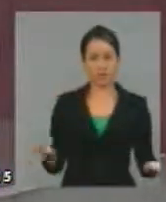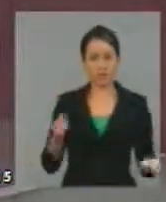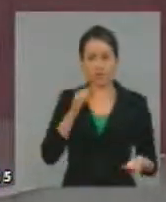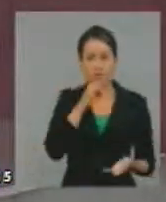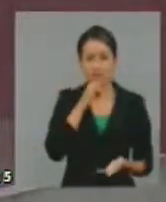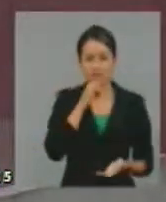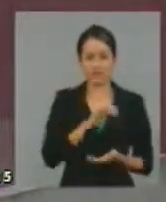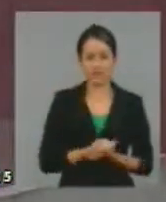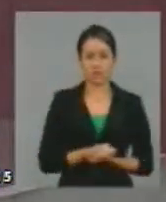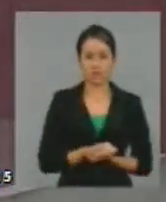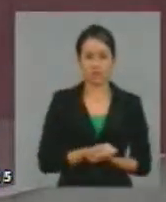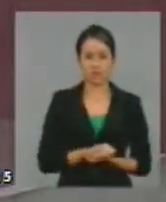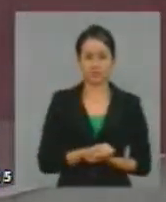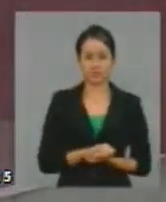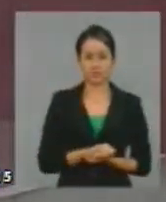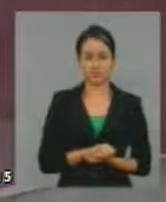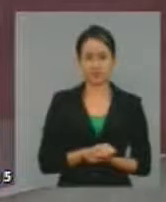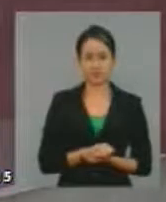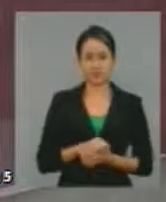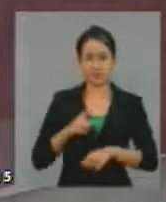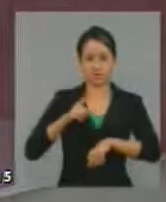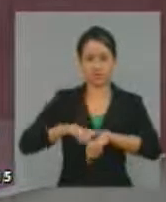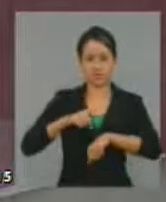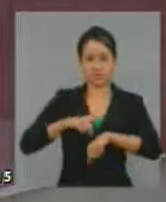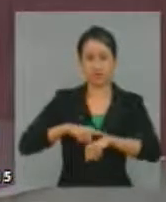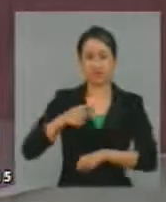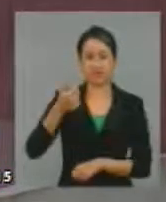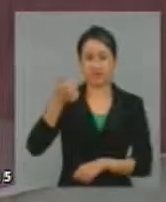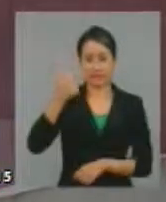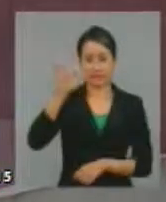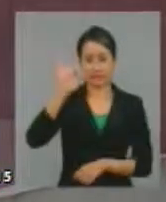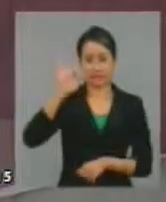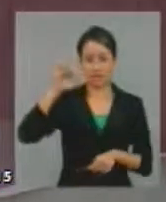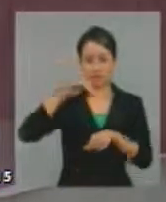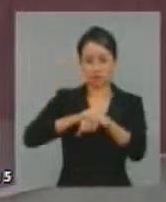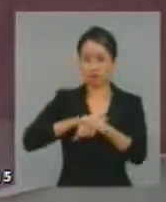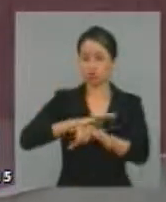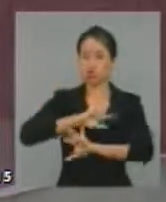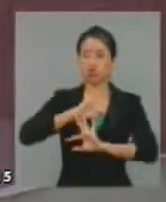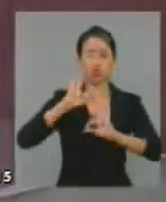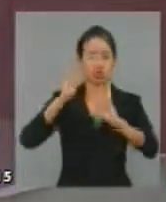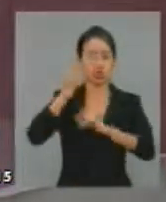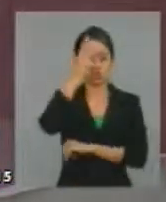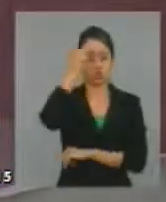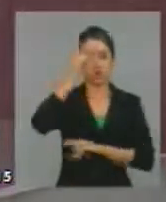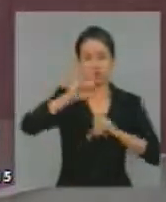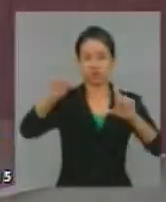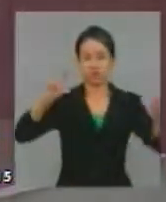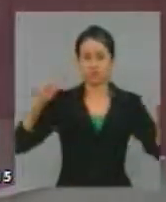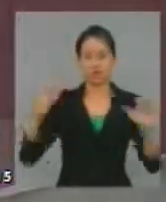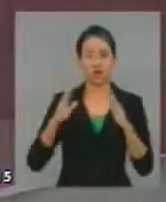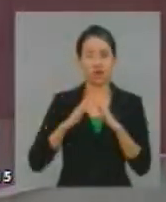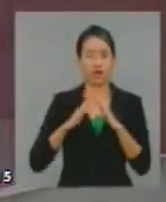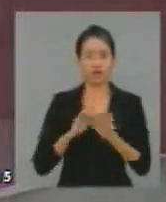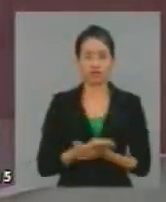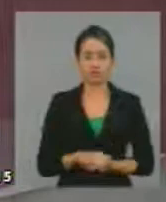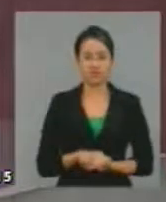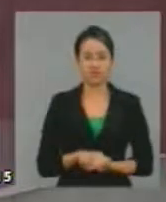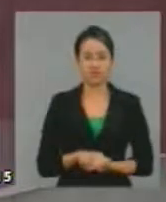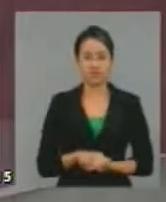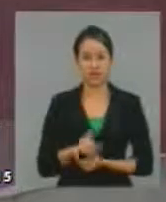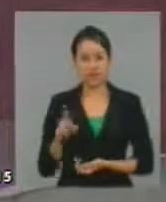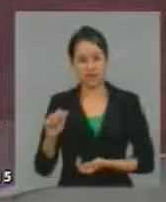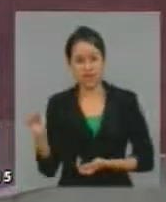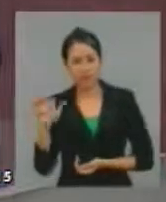da noite. Reduziram a evasão escolar, aumentaram o reingresso, diminuíram o homicídio. É caro? Não, é